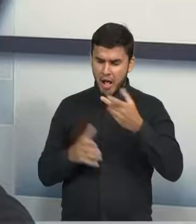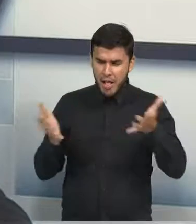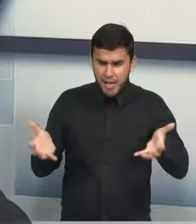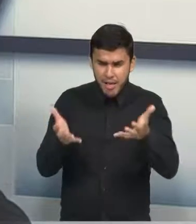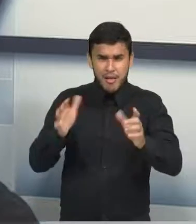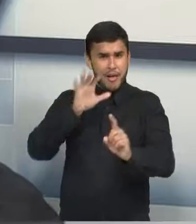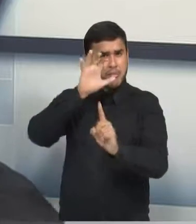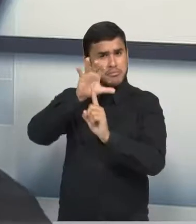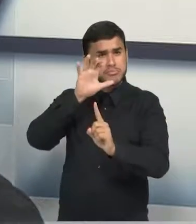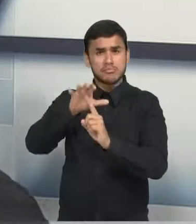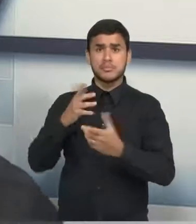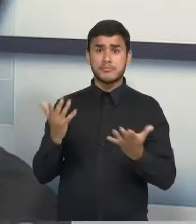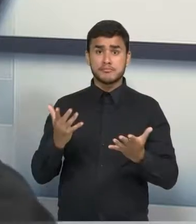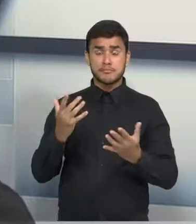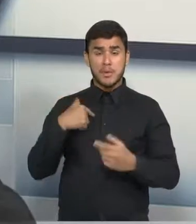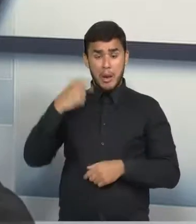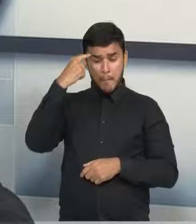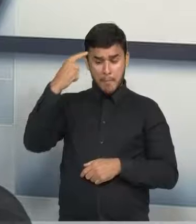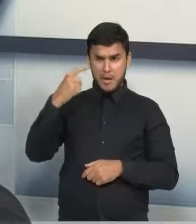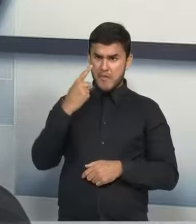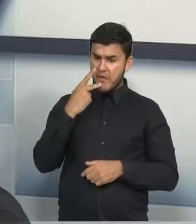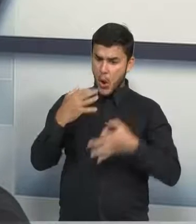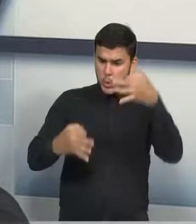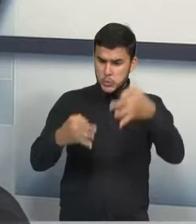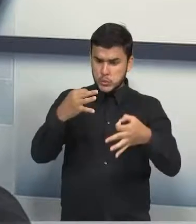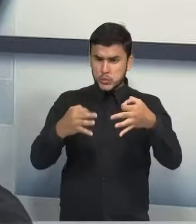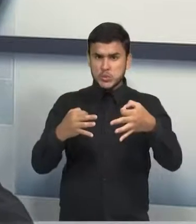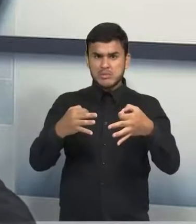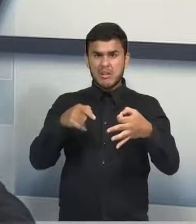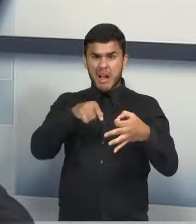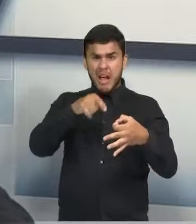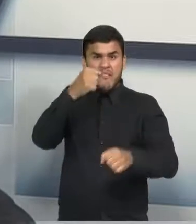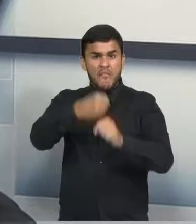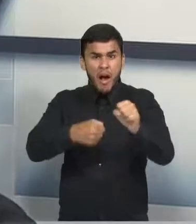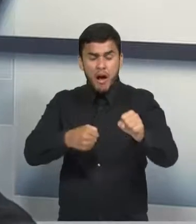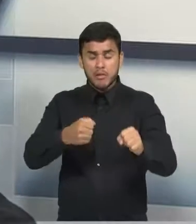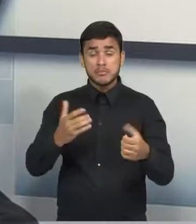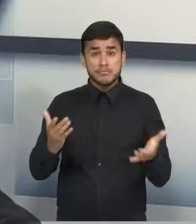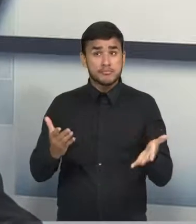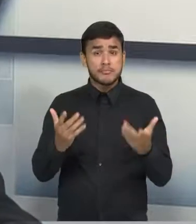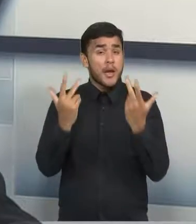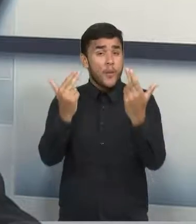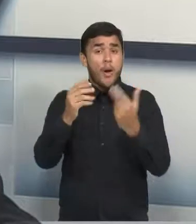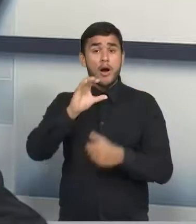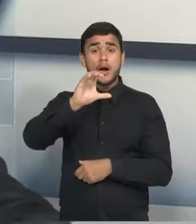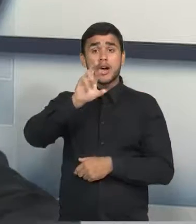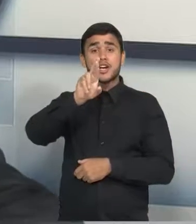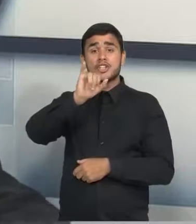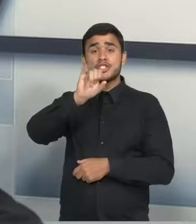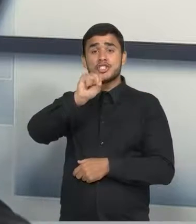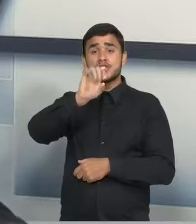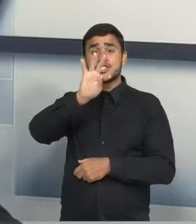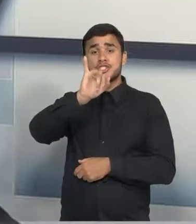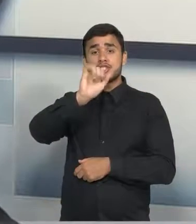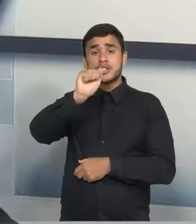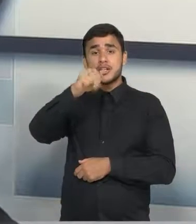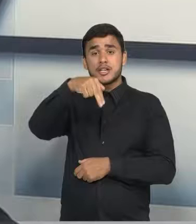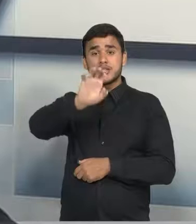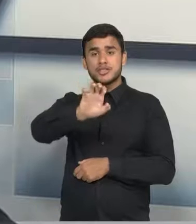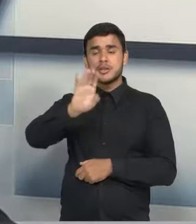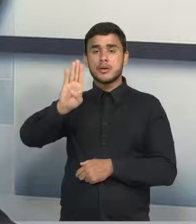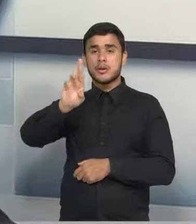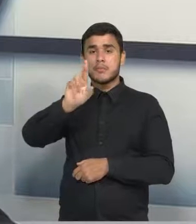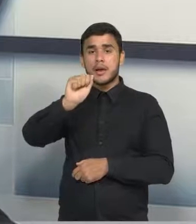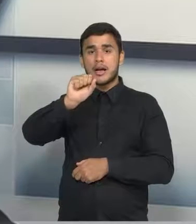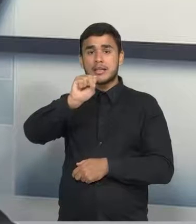potencializaram, que indicaram, ameaçaram a justiça brasileira. A não posse da Cristiane Brasil, você também pode colocar como... Ameaçaram a justiça brasileira. Um